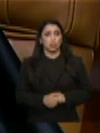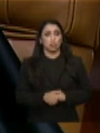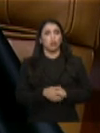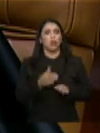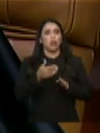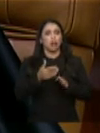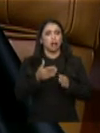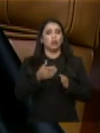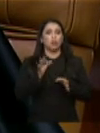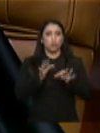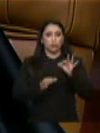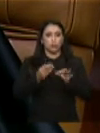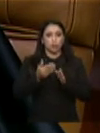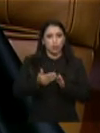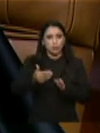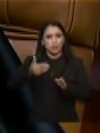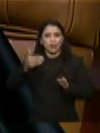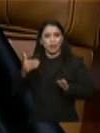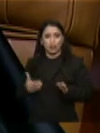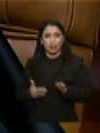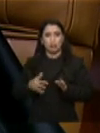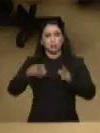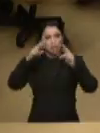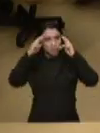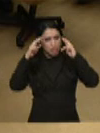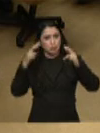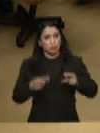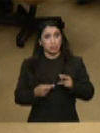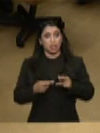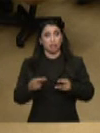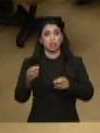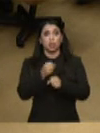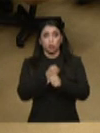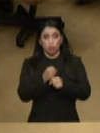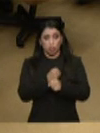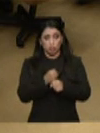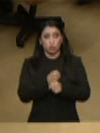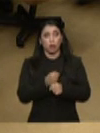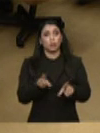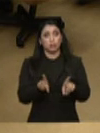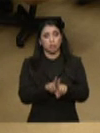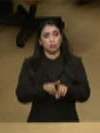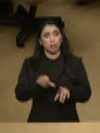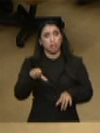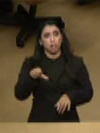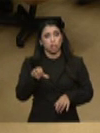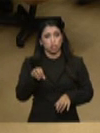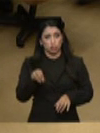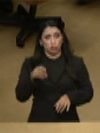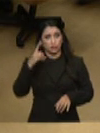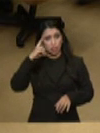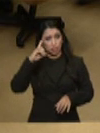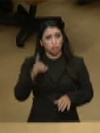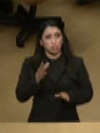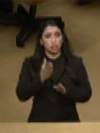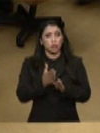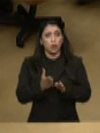irretroatividade, a anterioridade anual e a noventena ou a